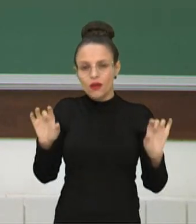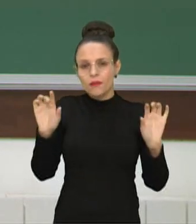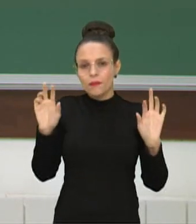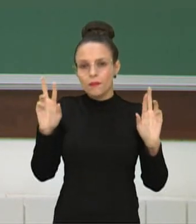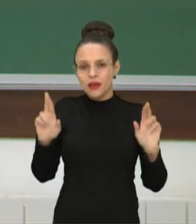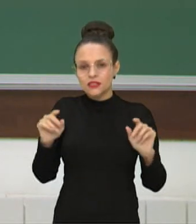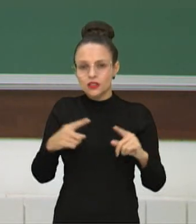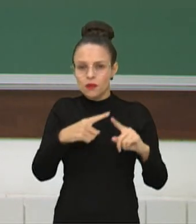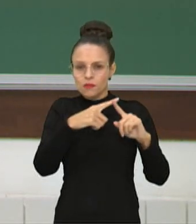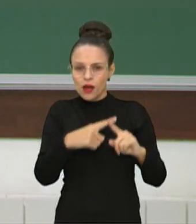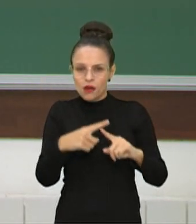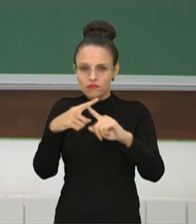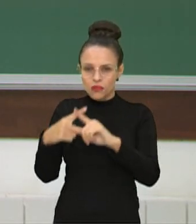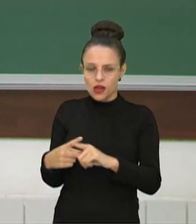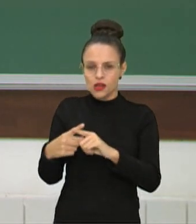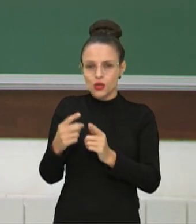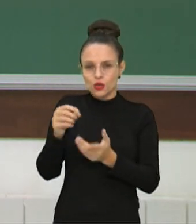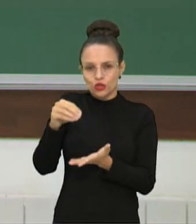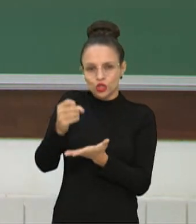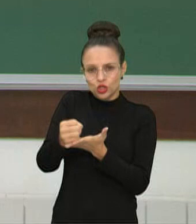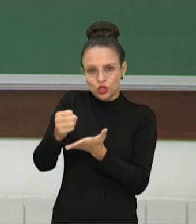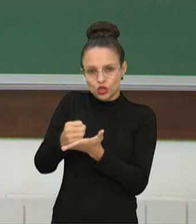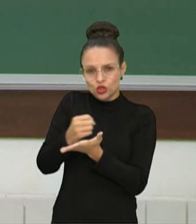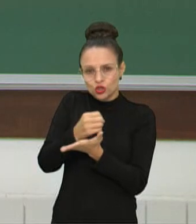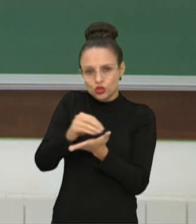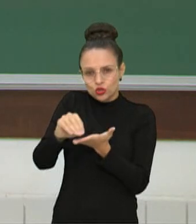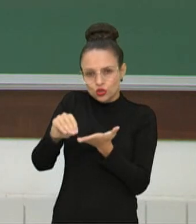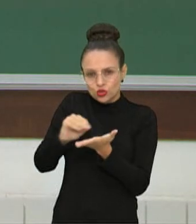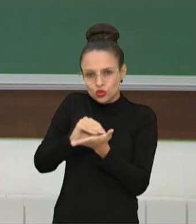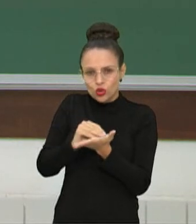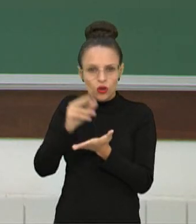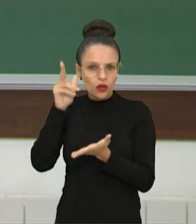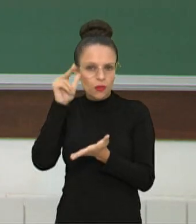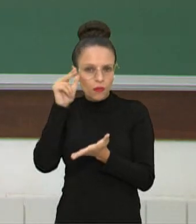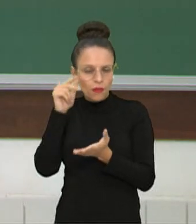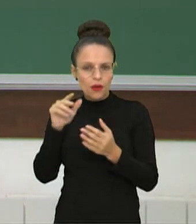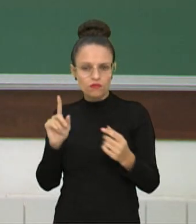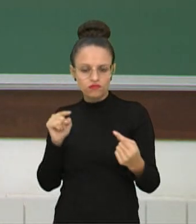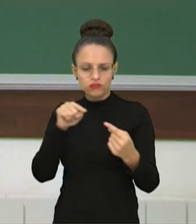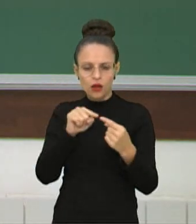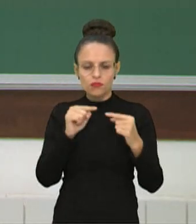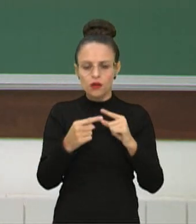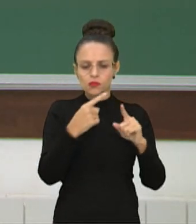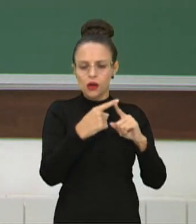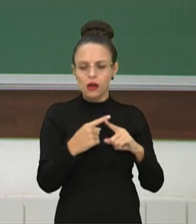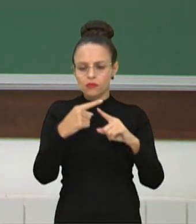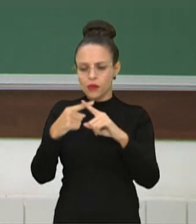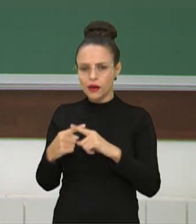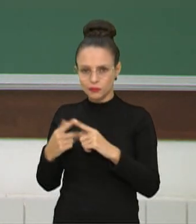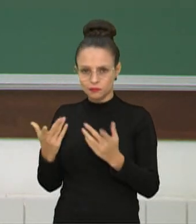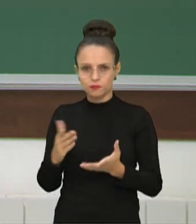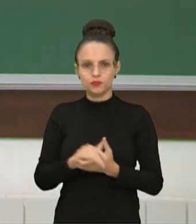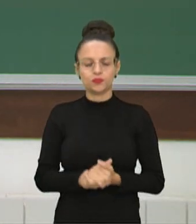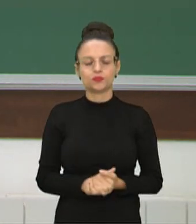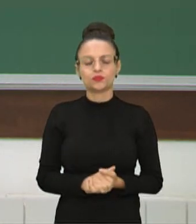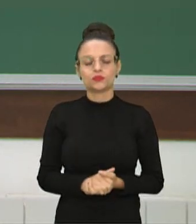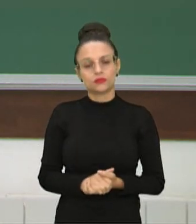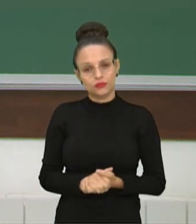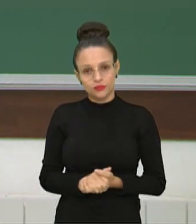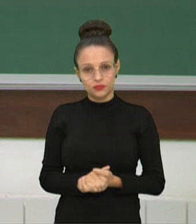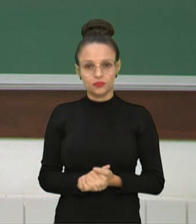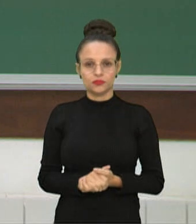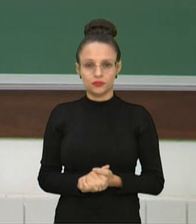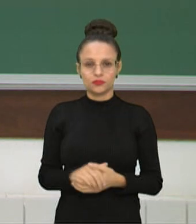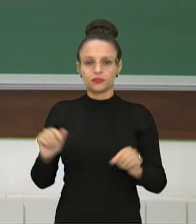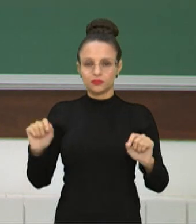de War. O jogo de War é baseado em quê? Em estratégias na geografia, de combate, de conquista. Então,